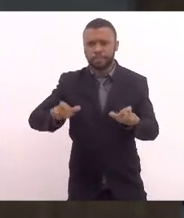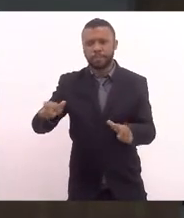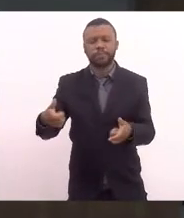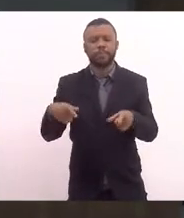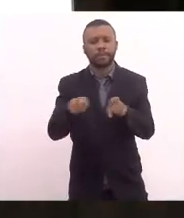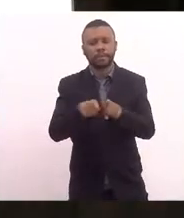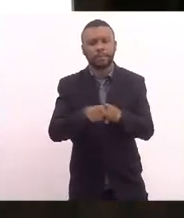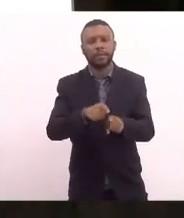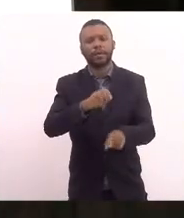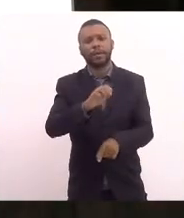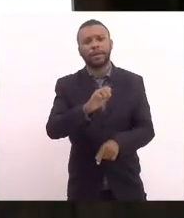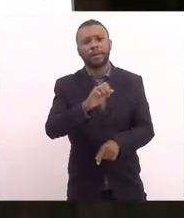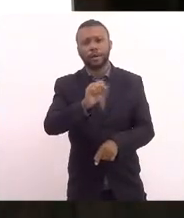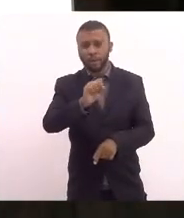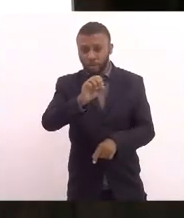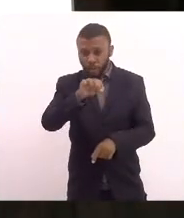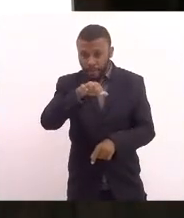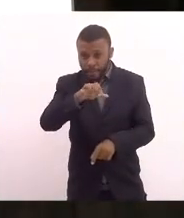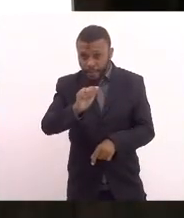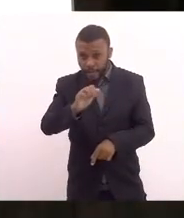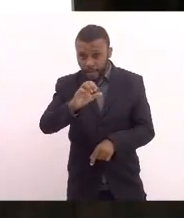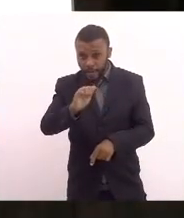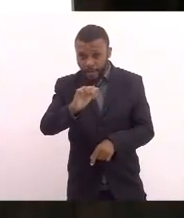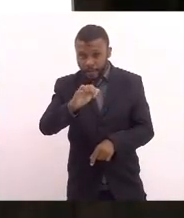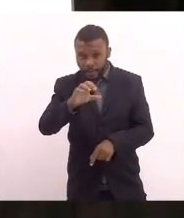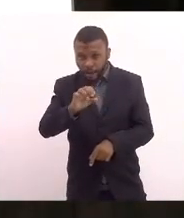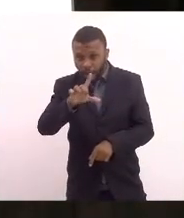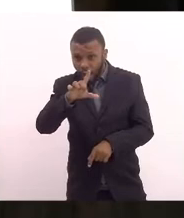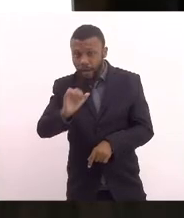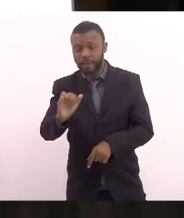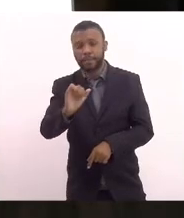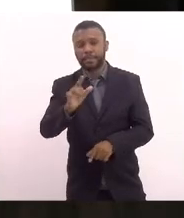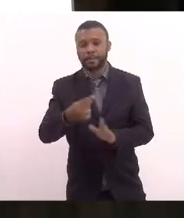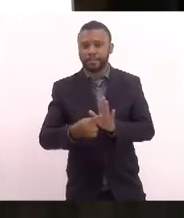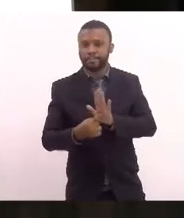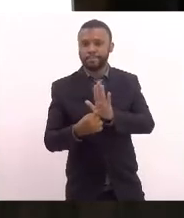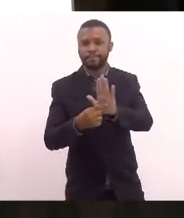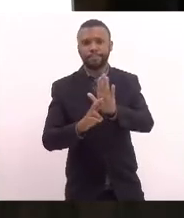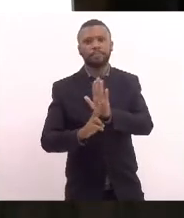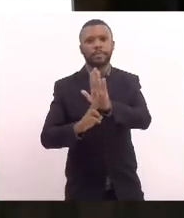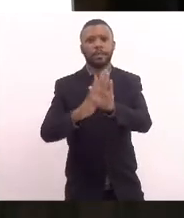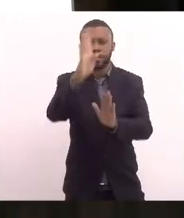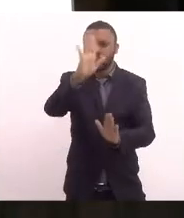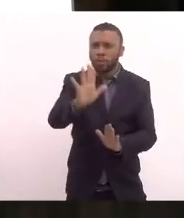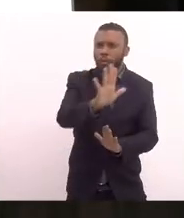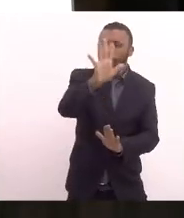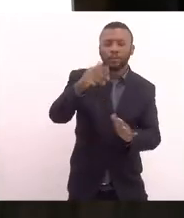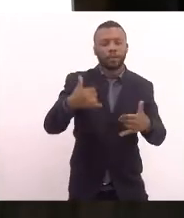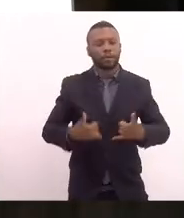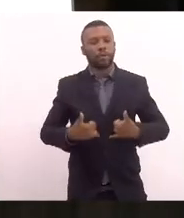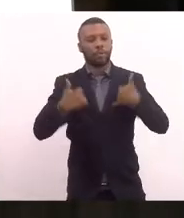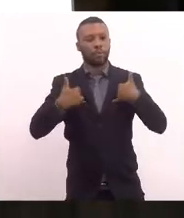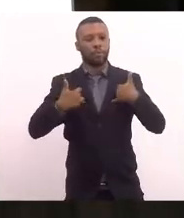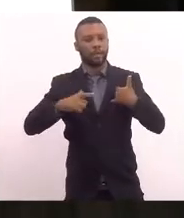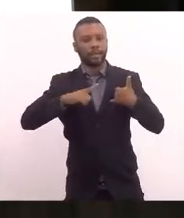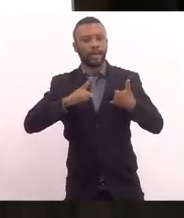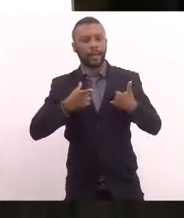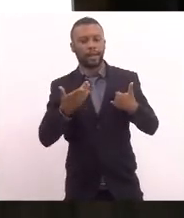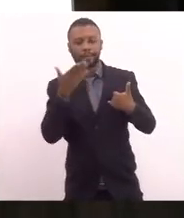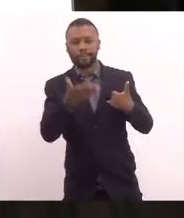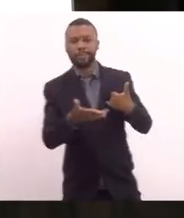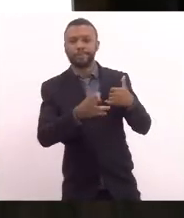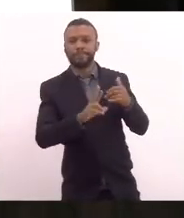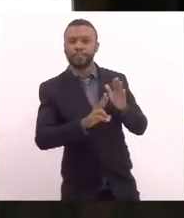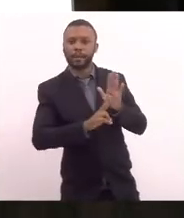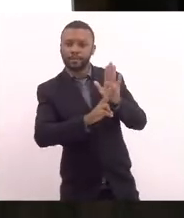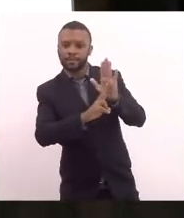por estar a nível nacional, nosso orgulho, né, de tê-la é à frente da